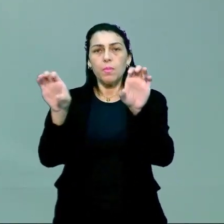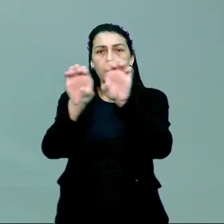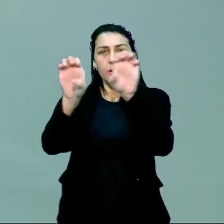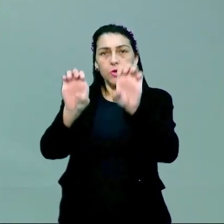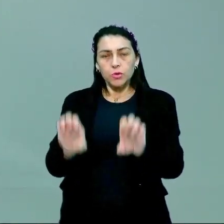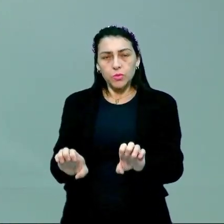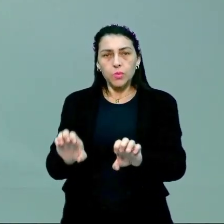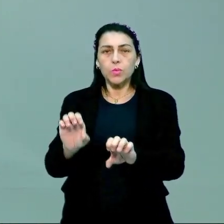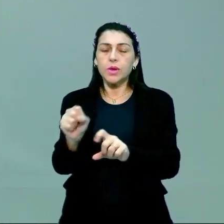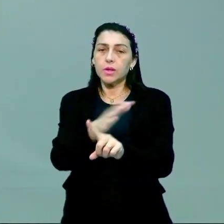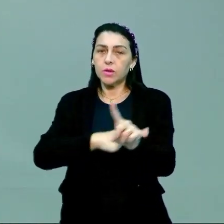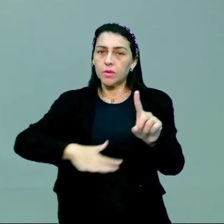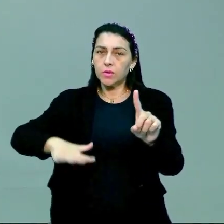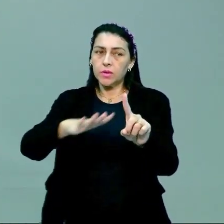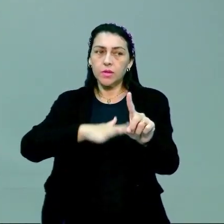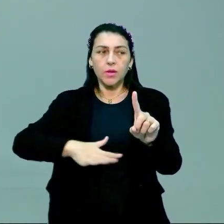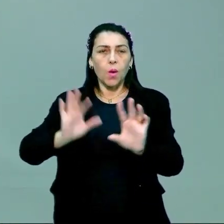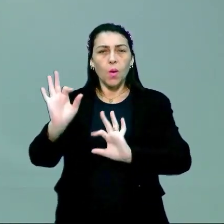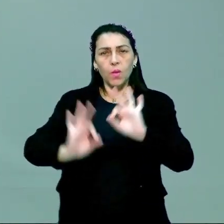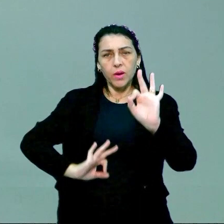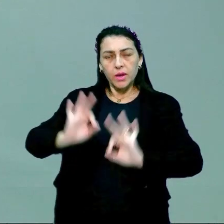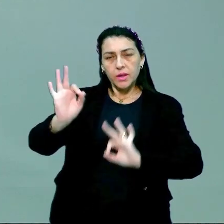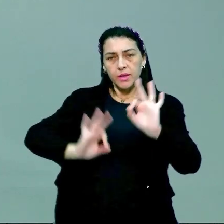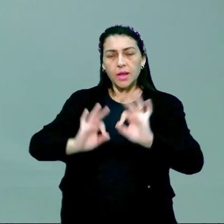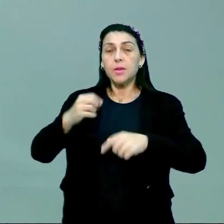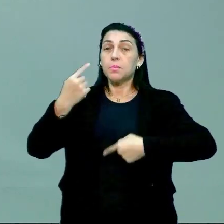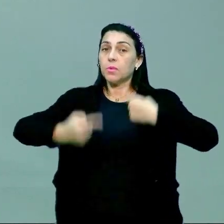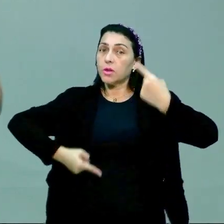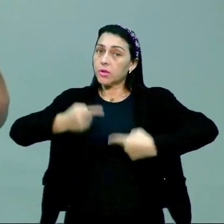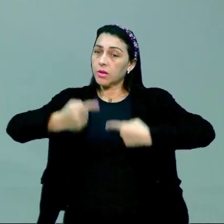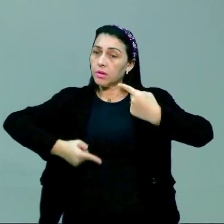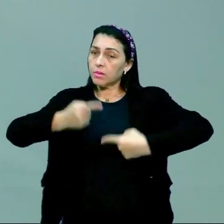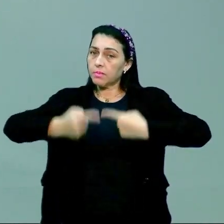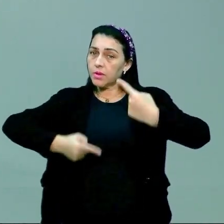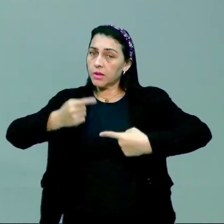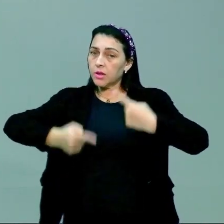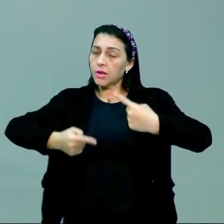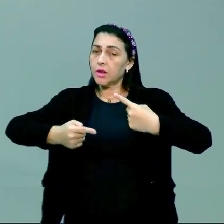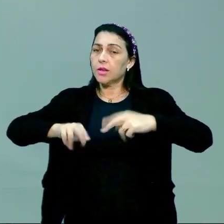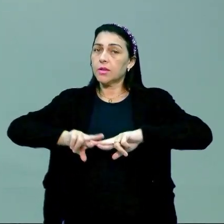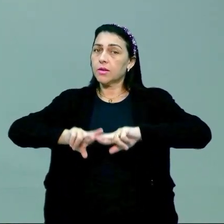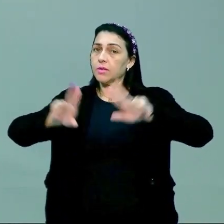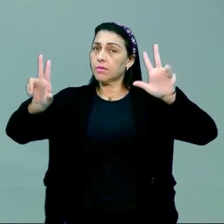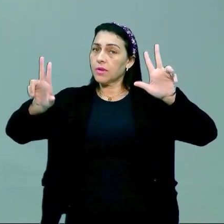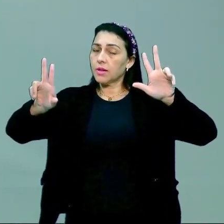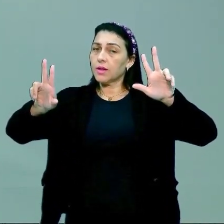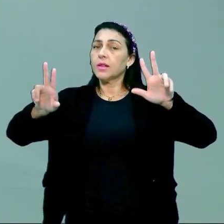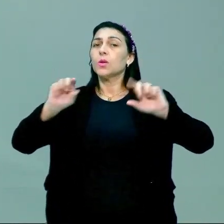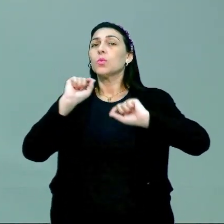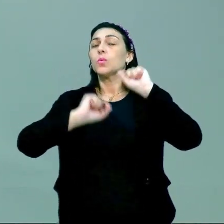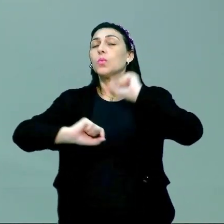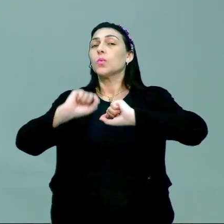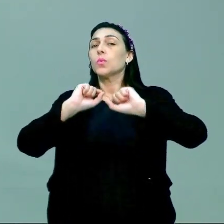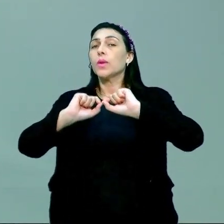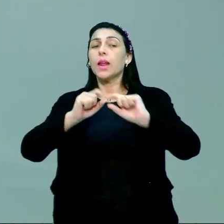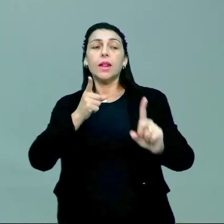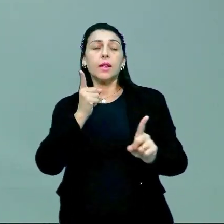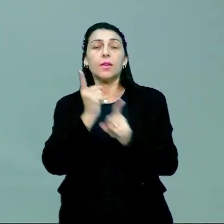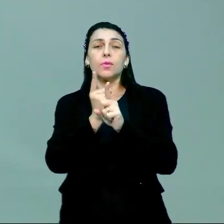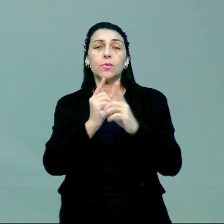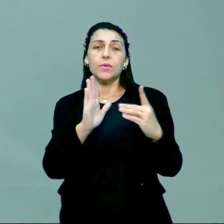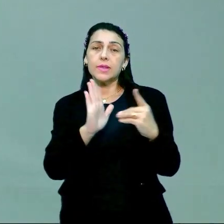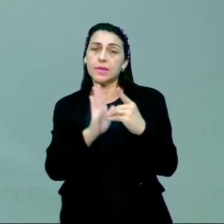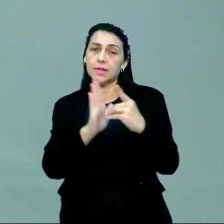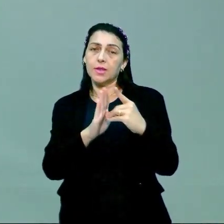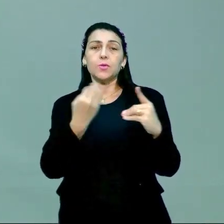estrutura social organizada politicamente, distinta, digamos assim, daquilo que os